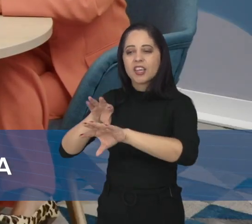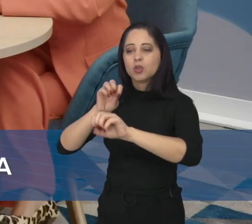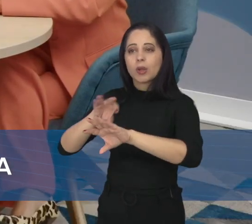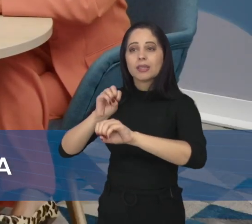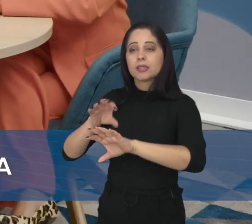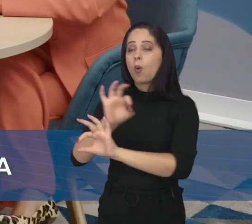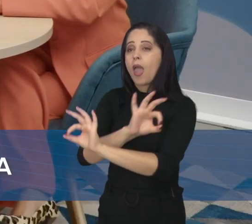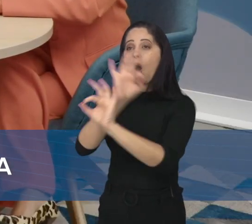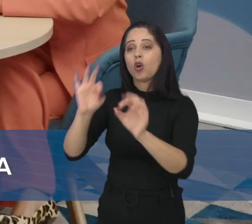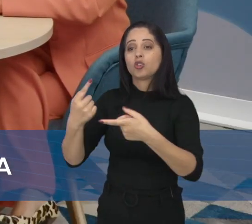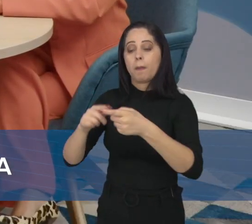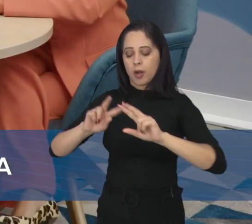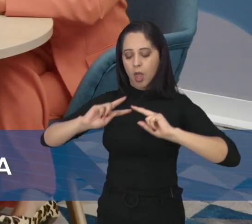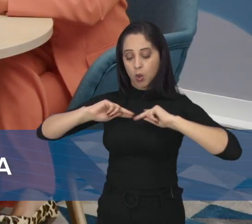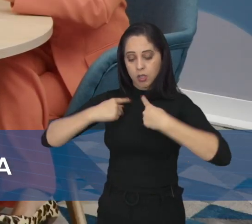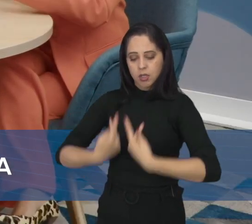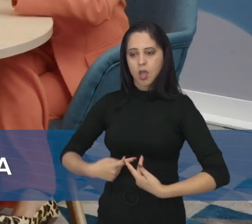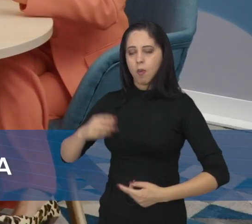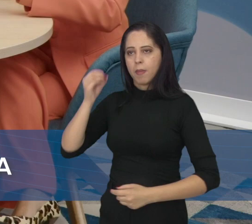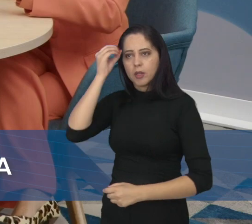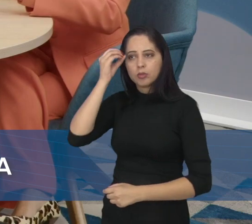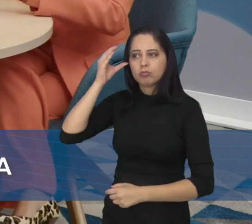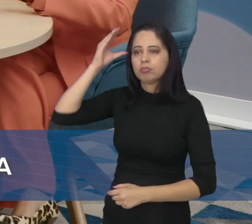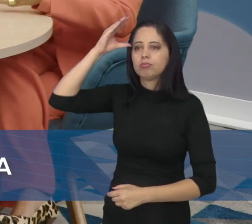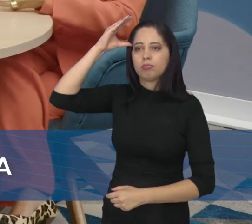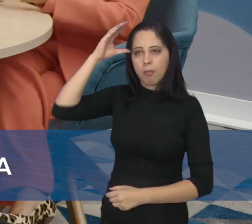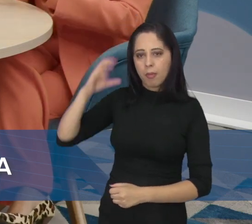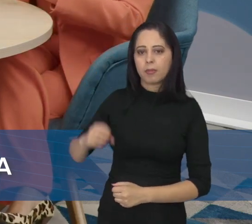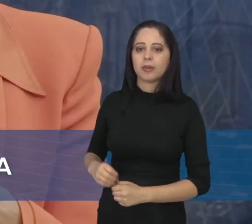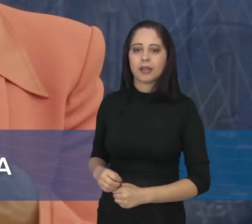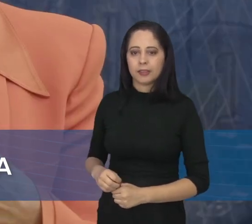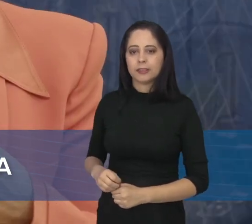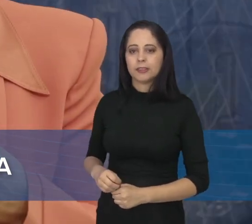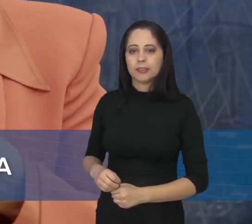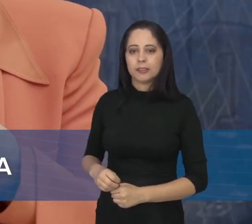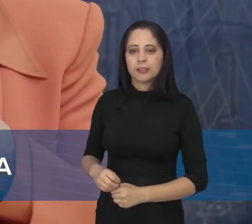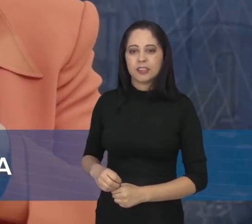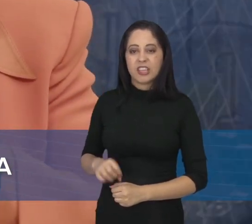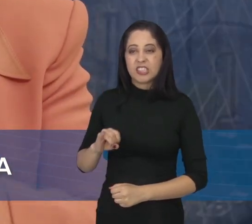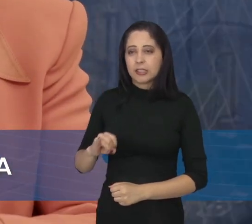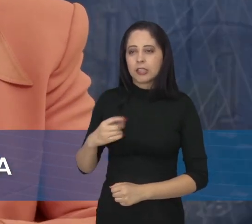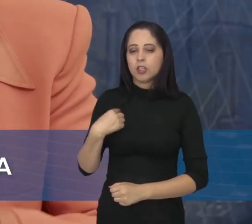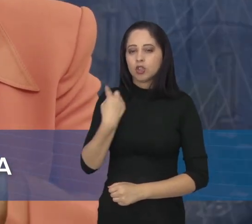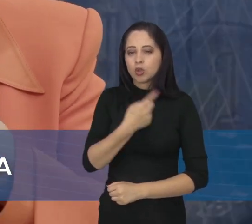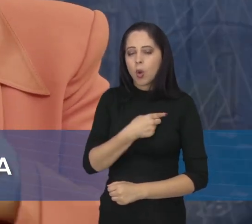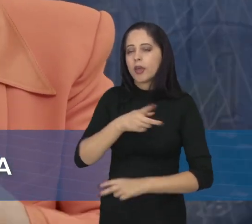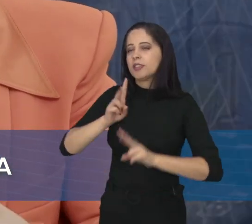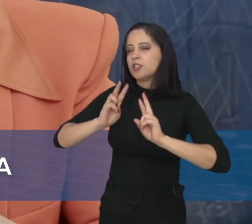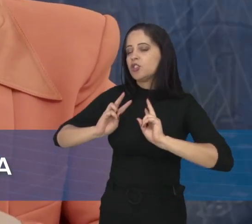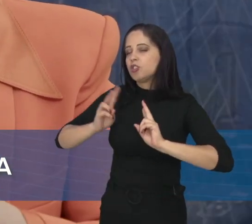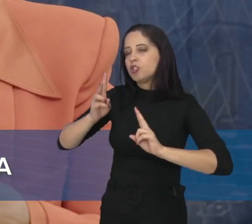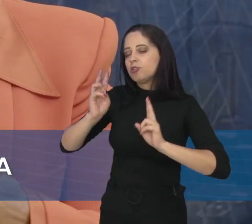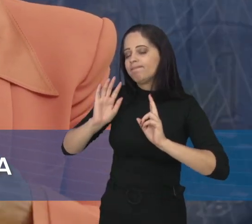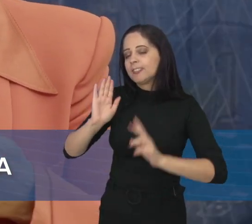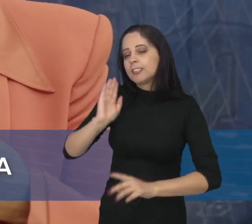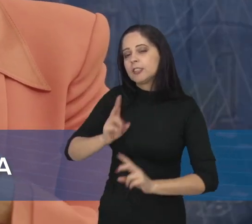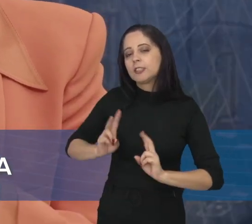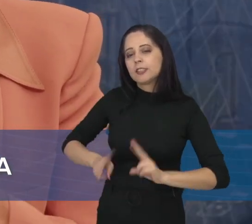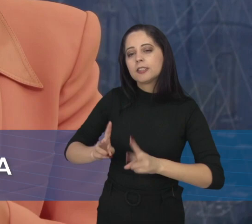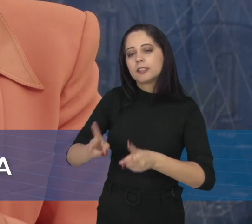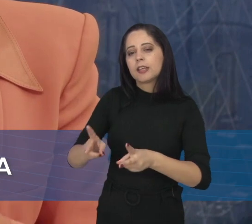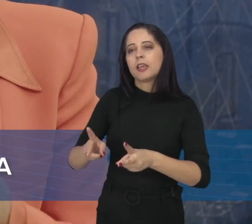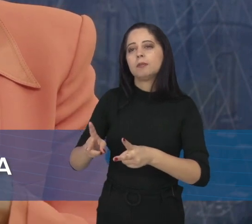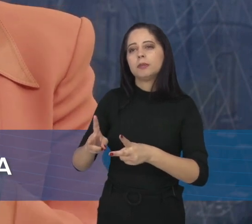saúde mental do ser humano, sabe? Protege a liberdade. Então, se a gente é treinado, estruturado para